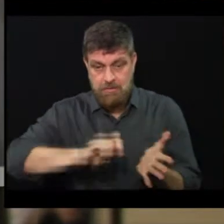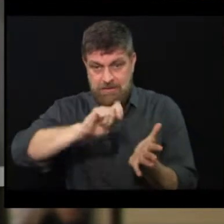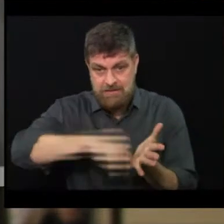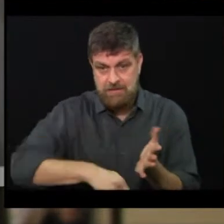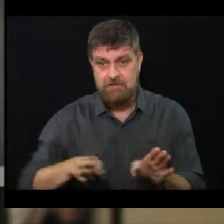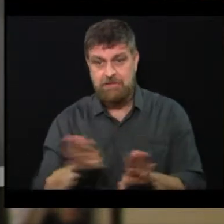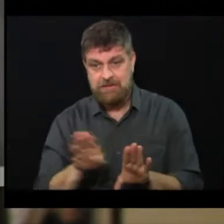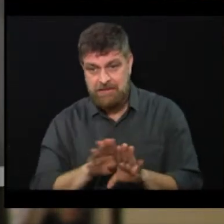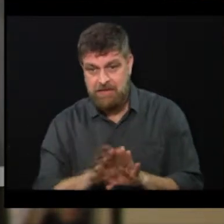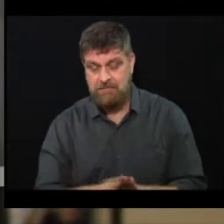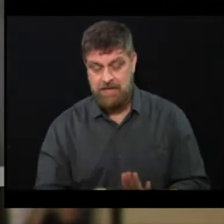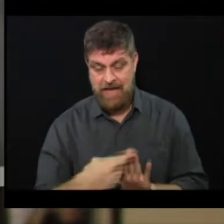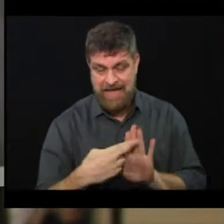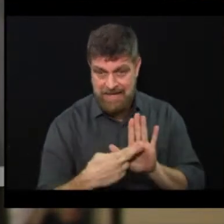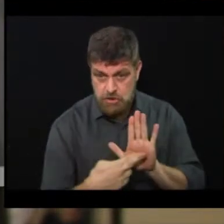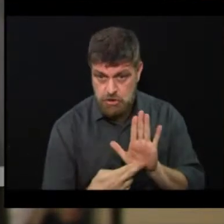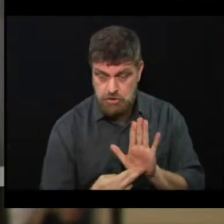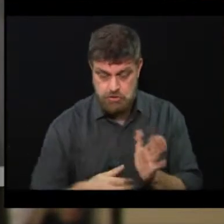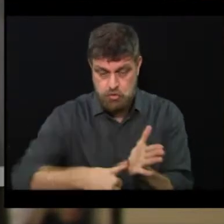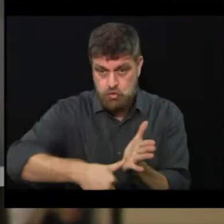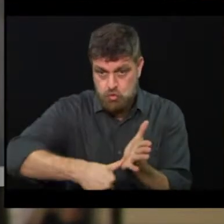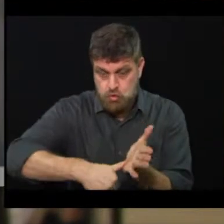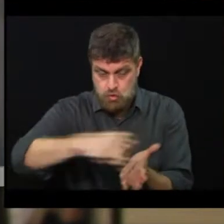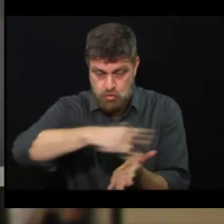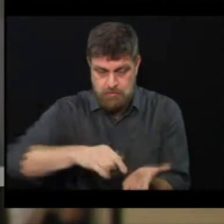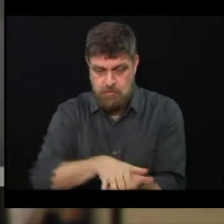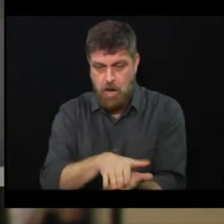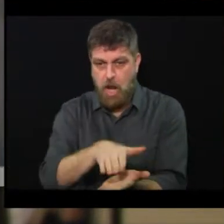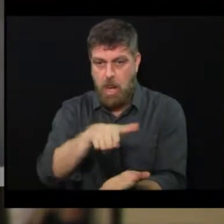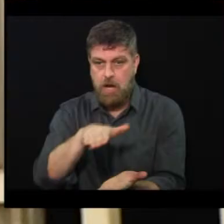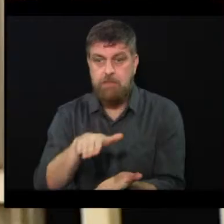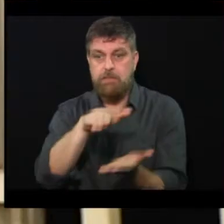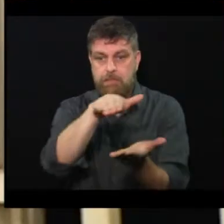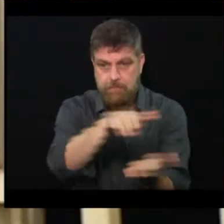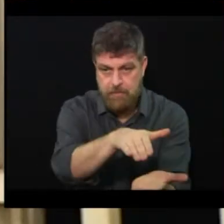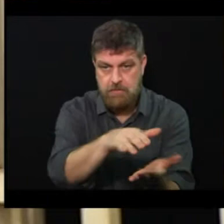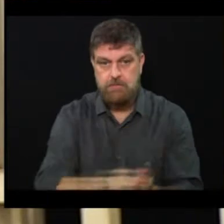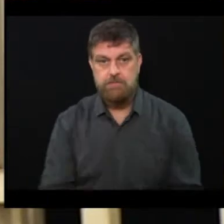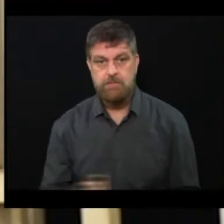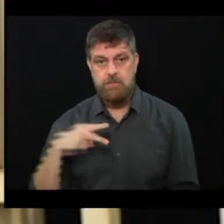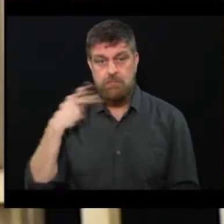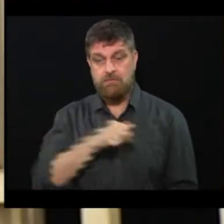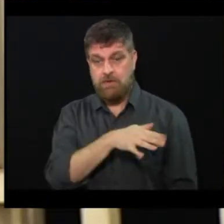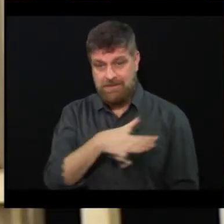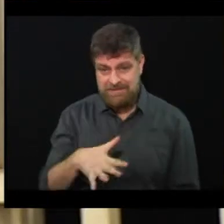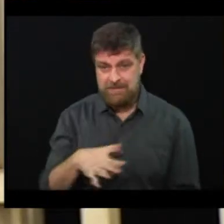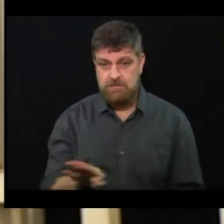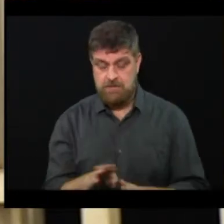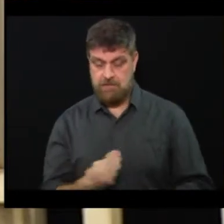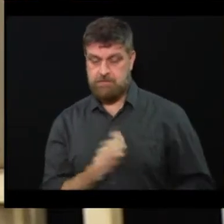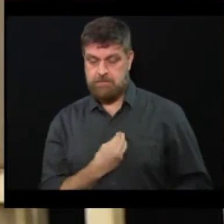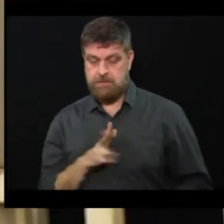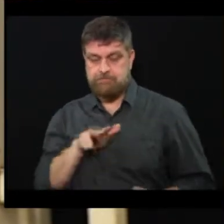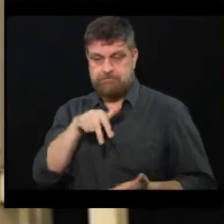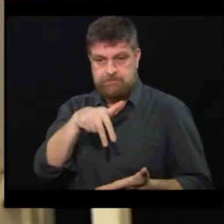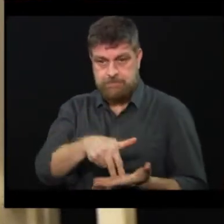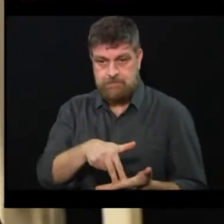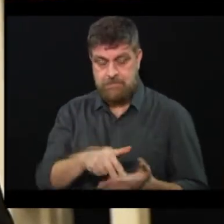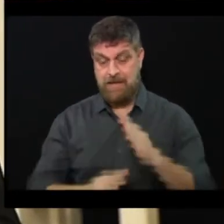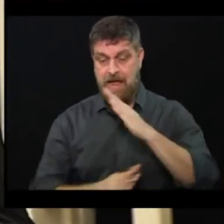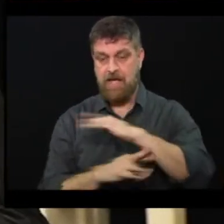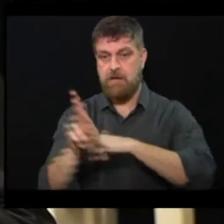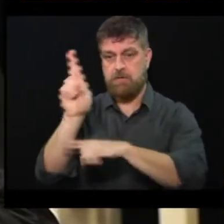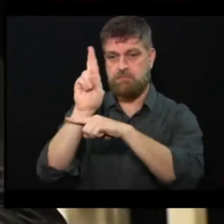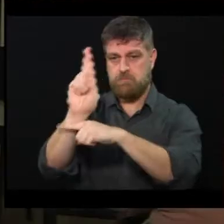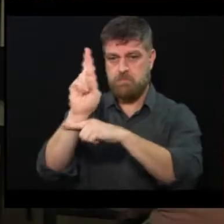registro dos documentos registro entrega dos documentos o vereador cidão santos compareceu representou a câmara